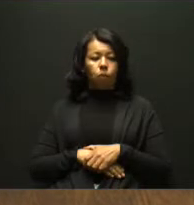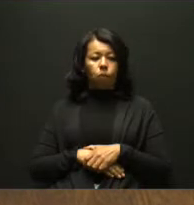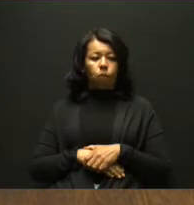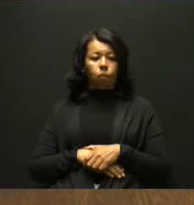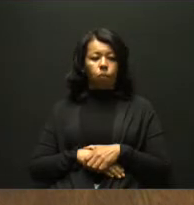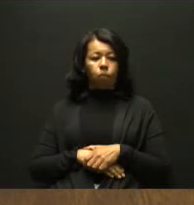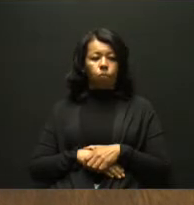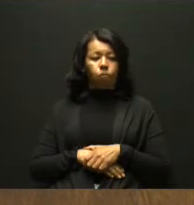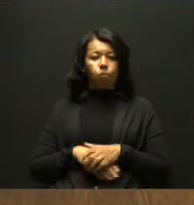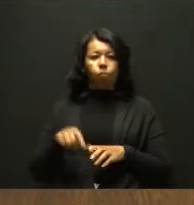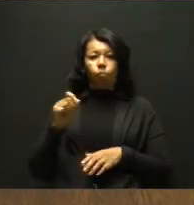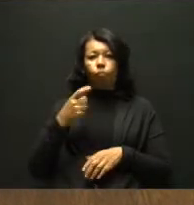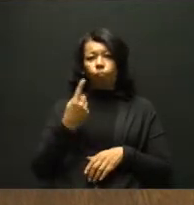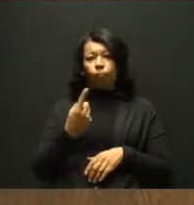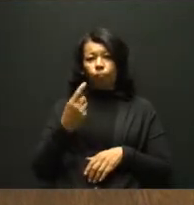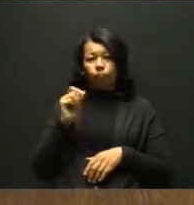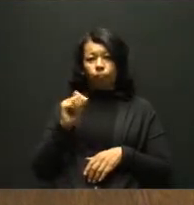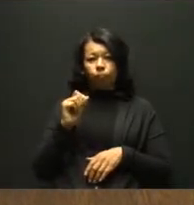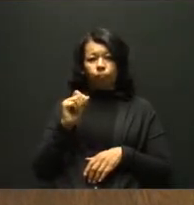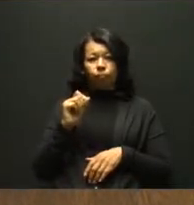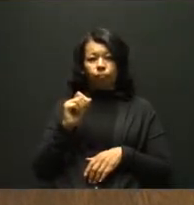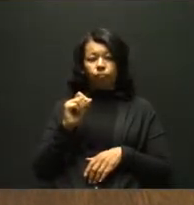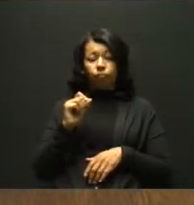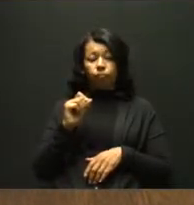nós temos o parágrafo único